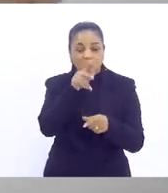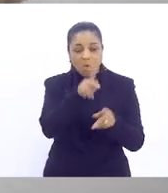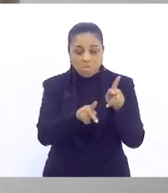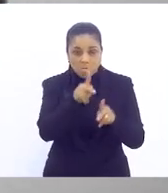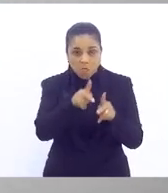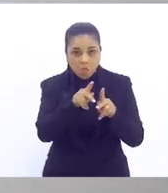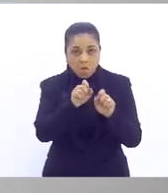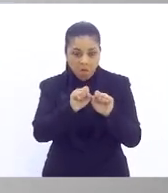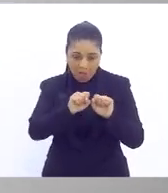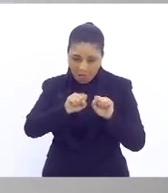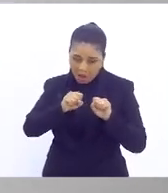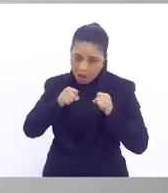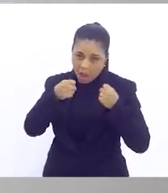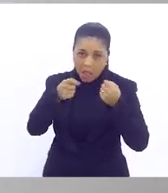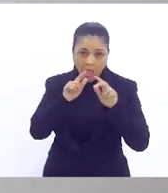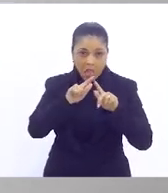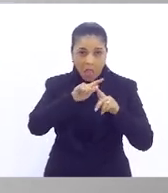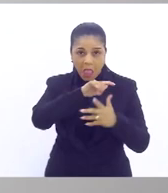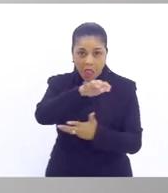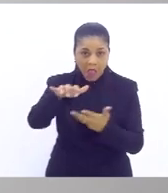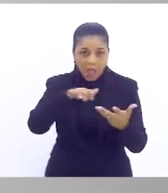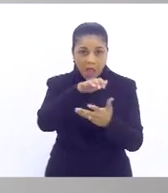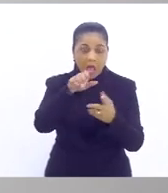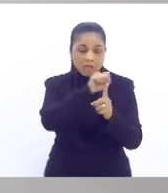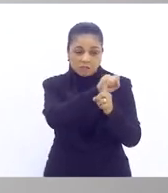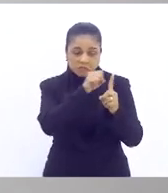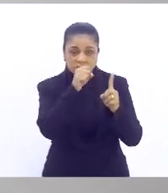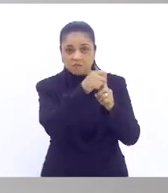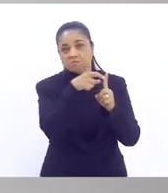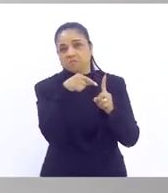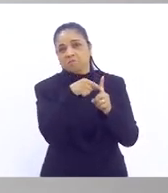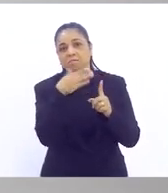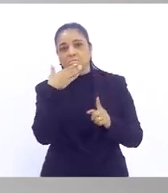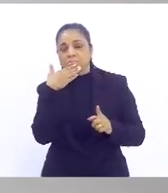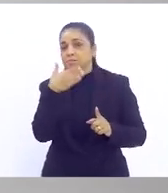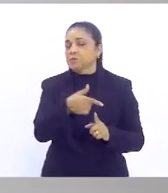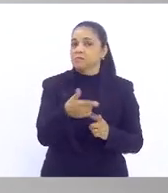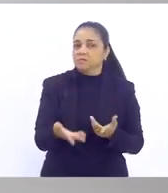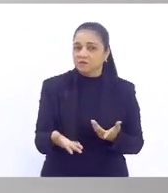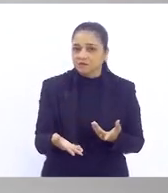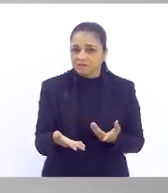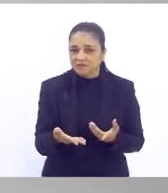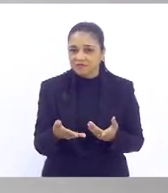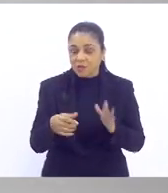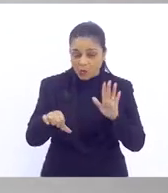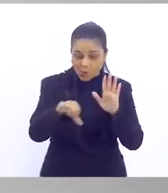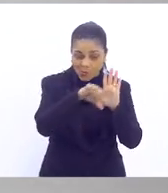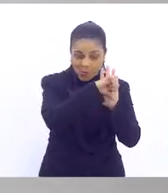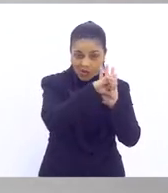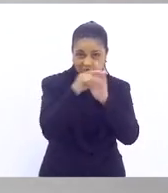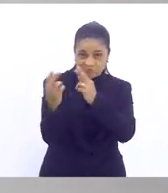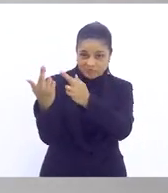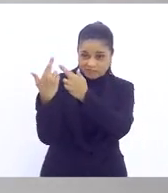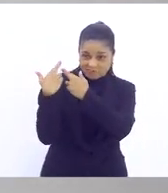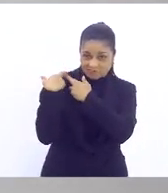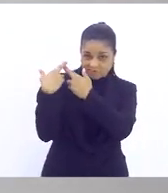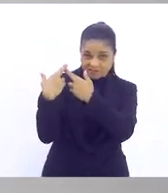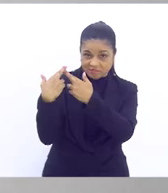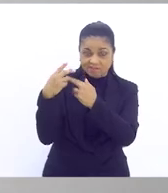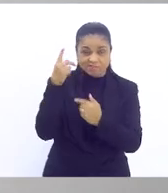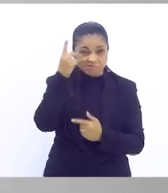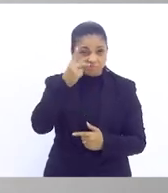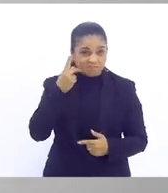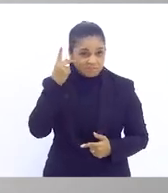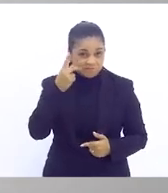né e a demanda da sociedade para que isso aconteça porque o crime de responsabilidade no parlamento